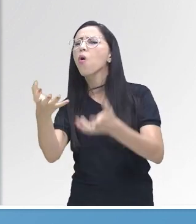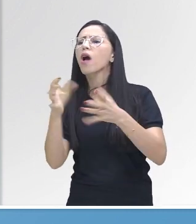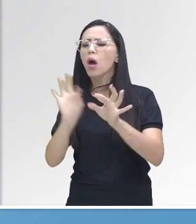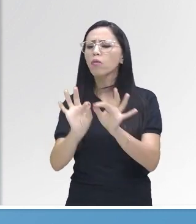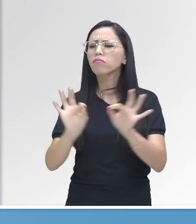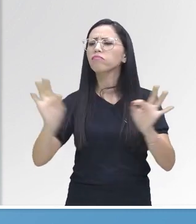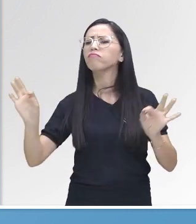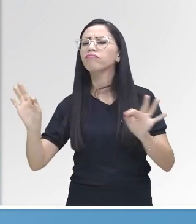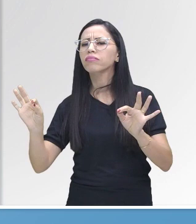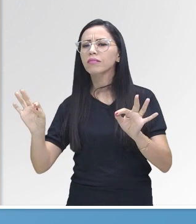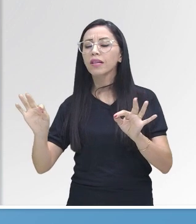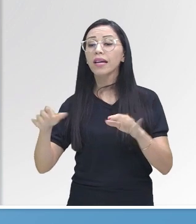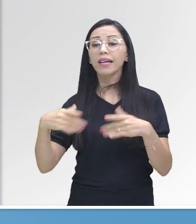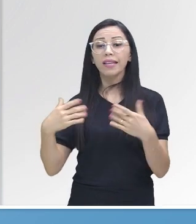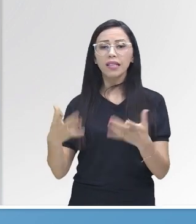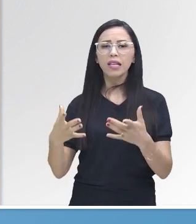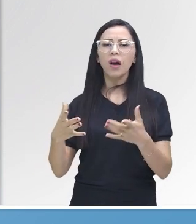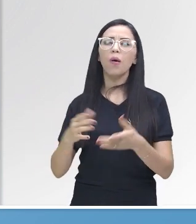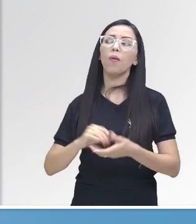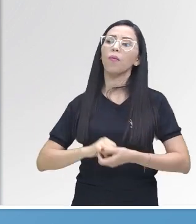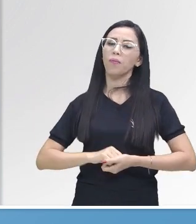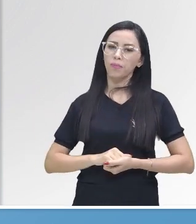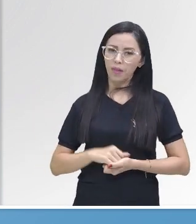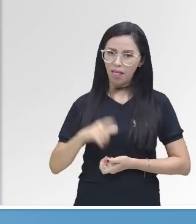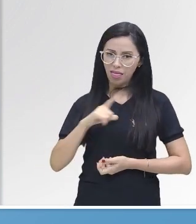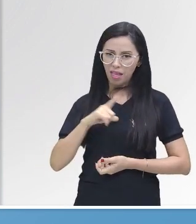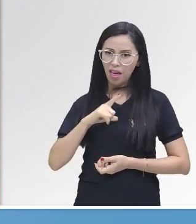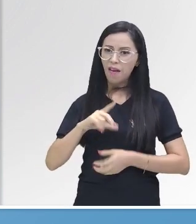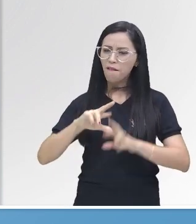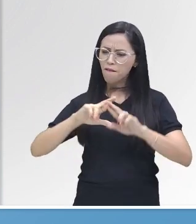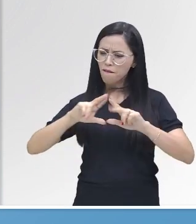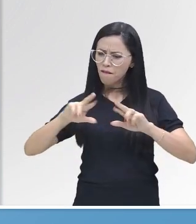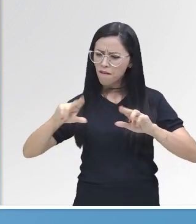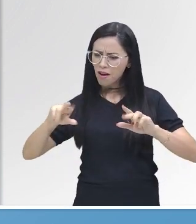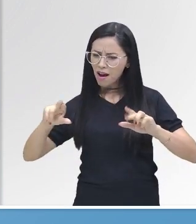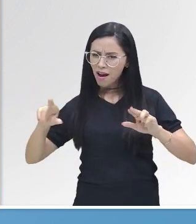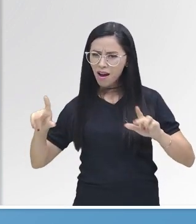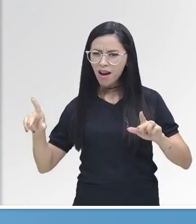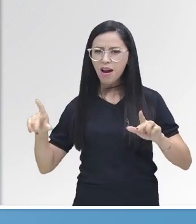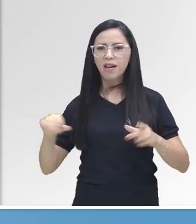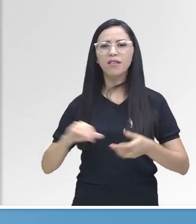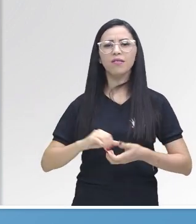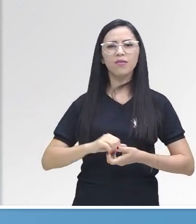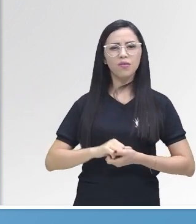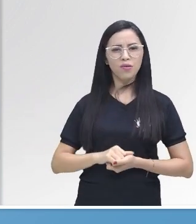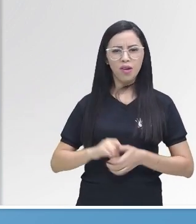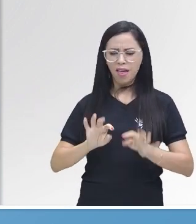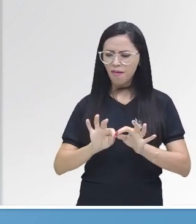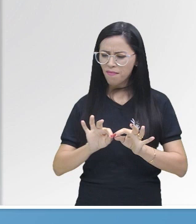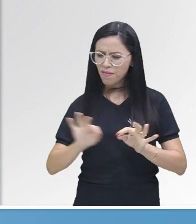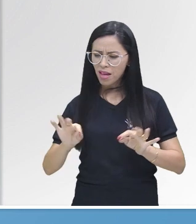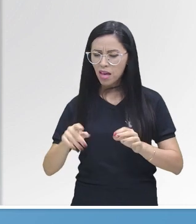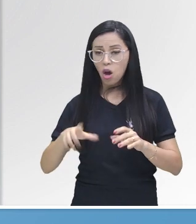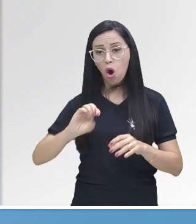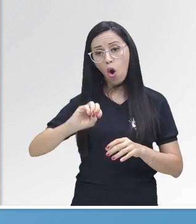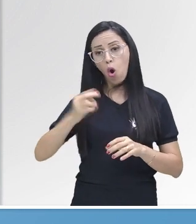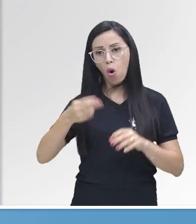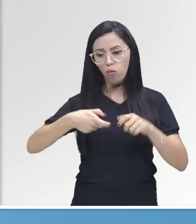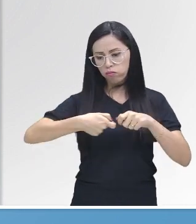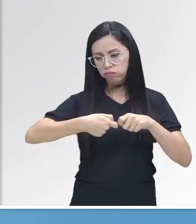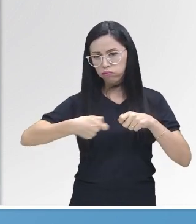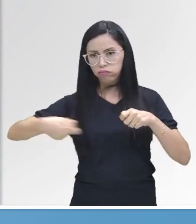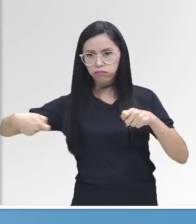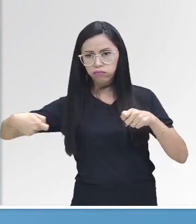metro articulado, né? Fita métrica, trina, tudo isso são usados no dia